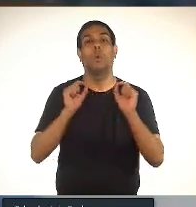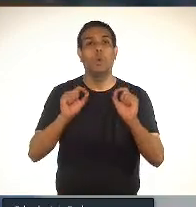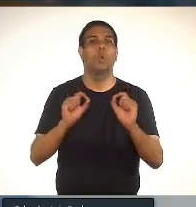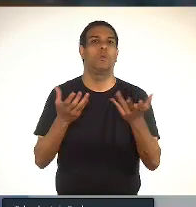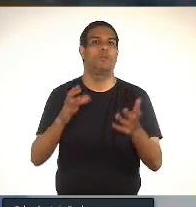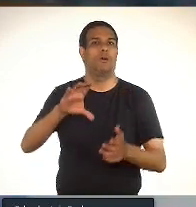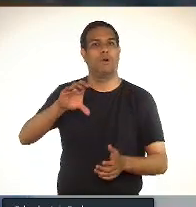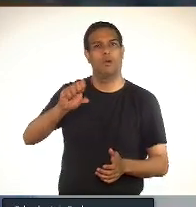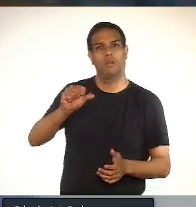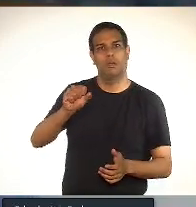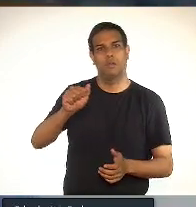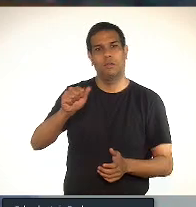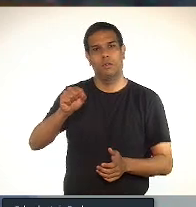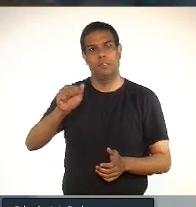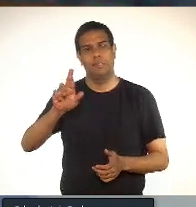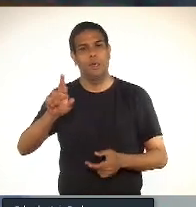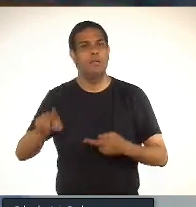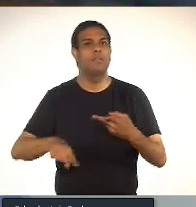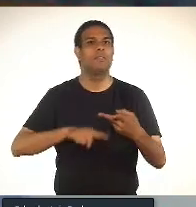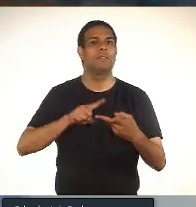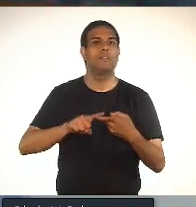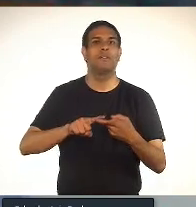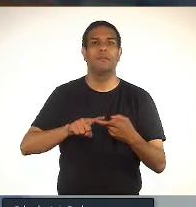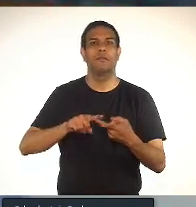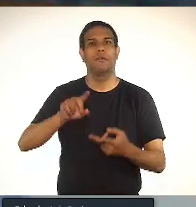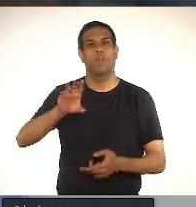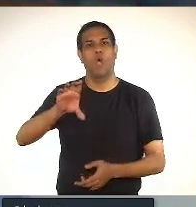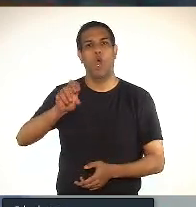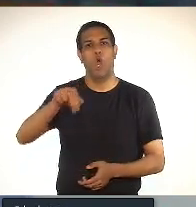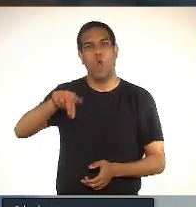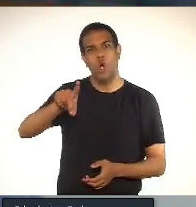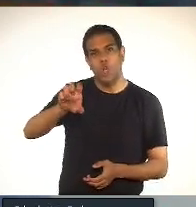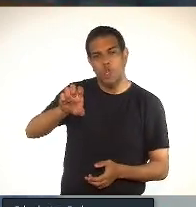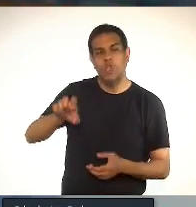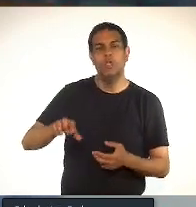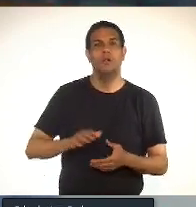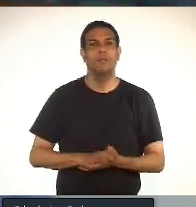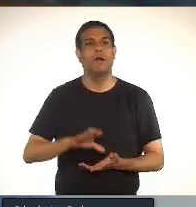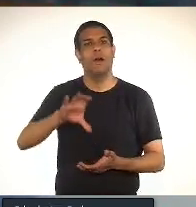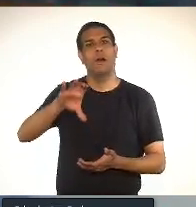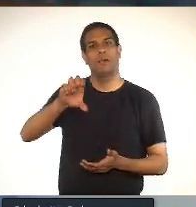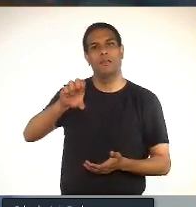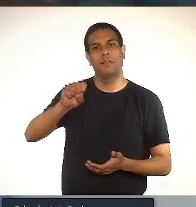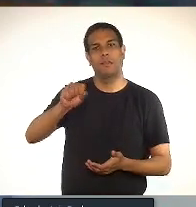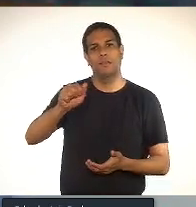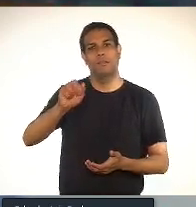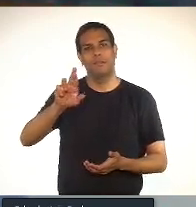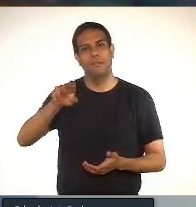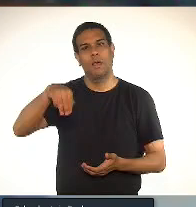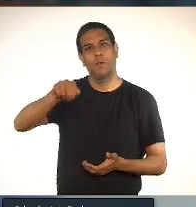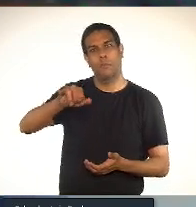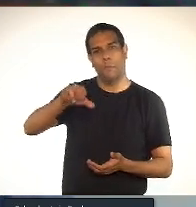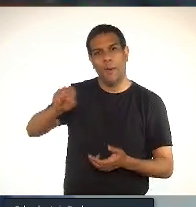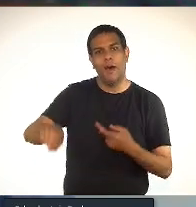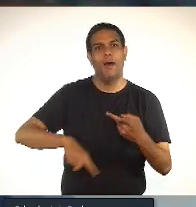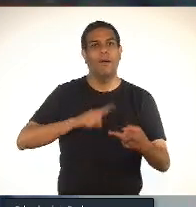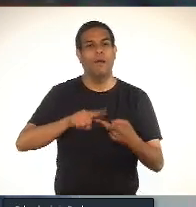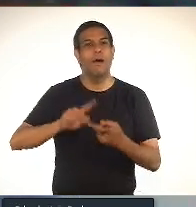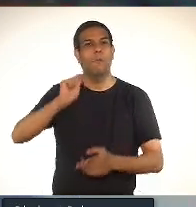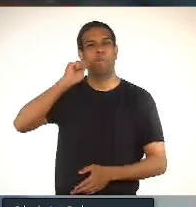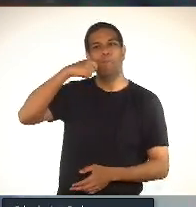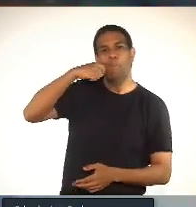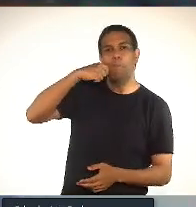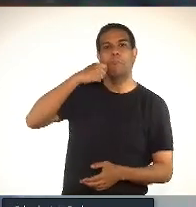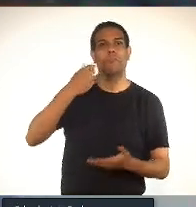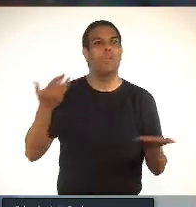César Maia, Conde, César Maia, Eduardo Paes